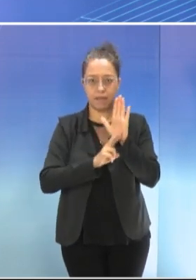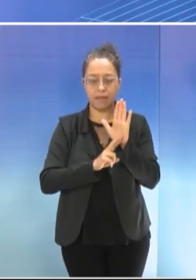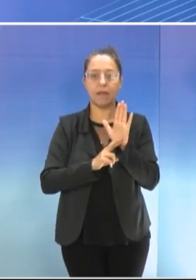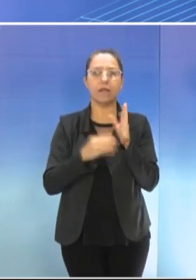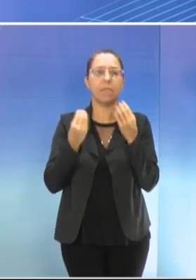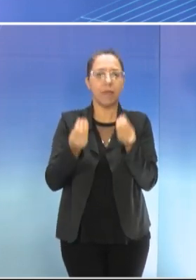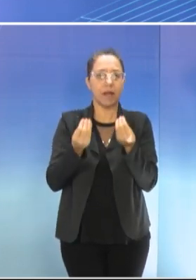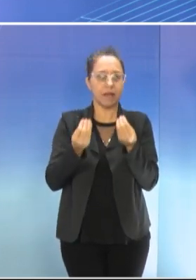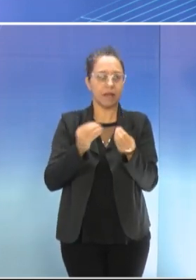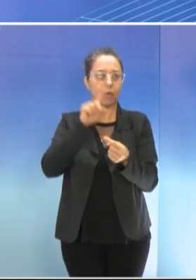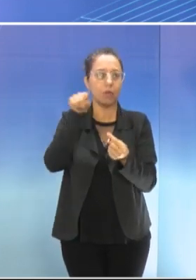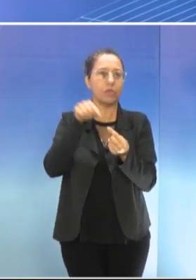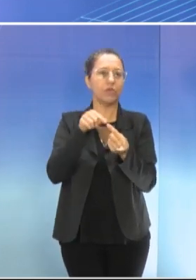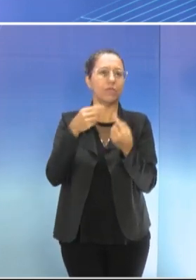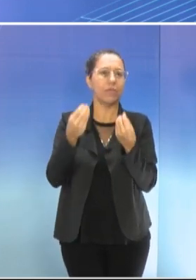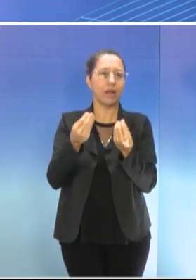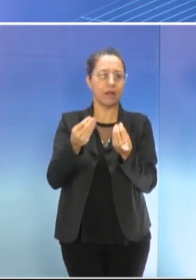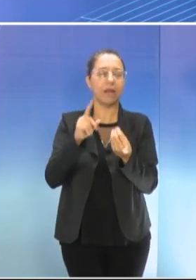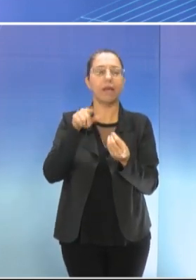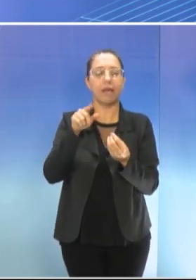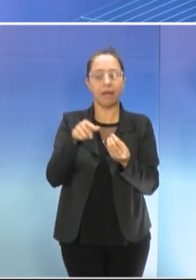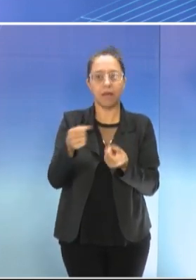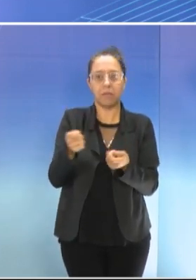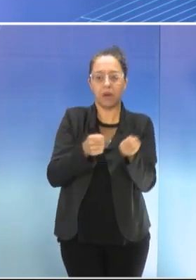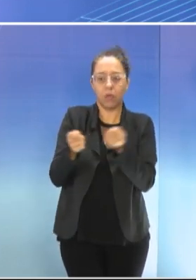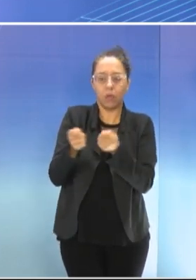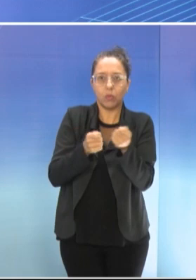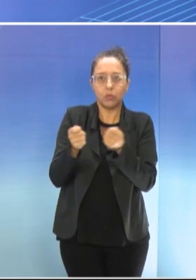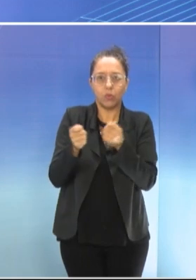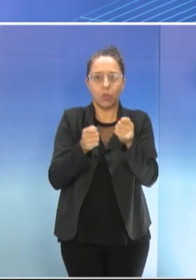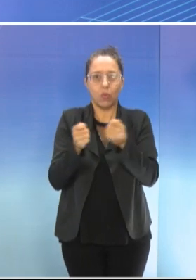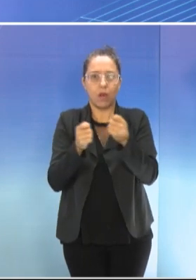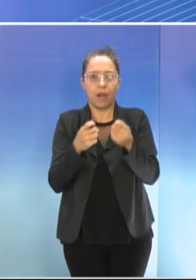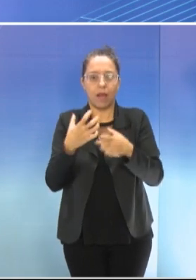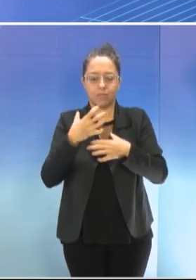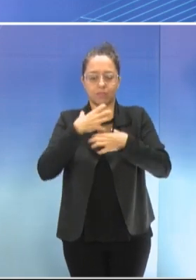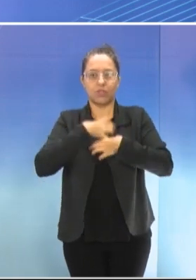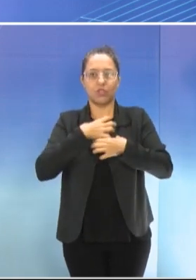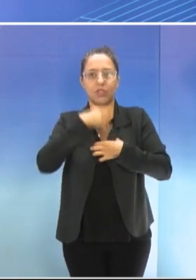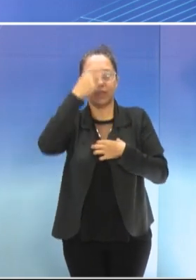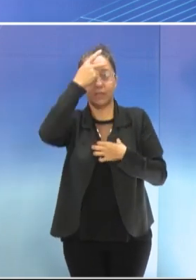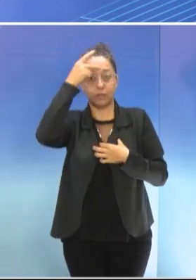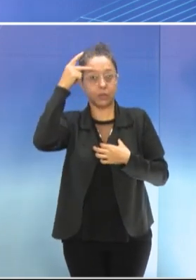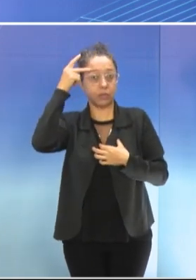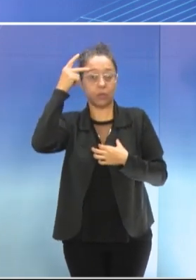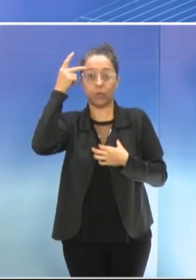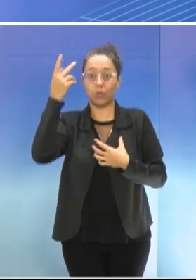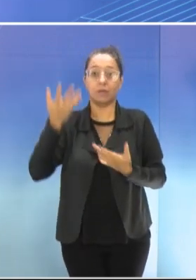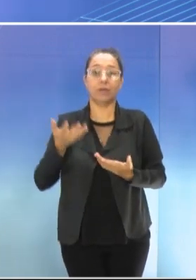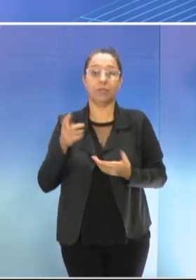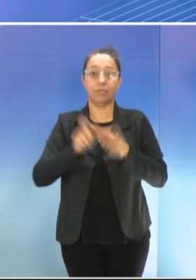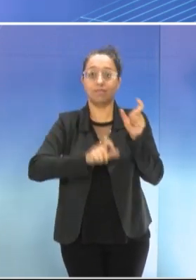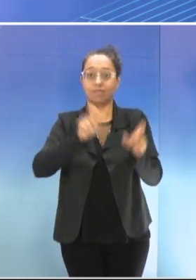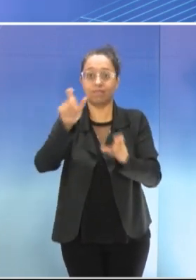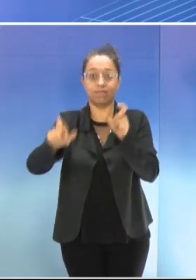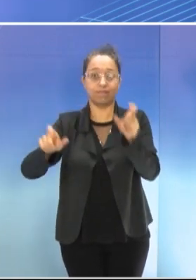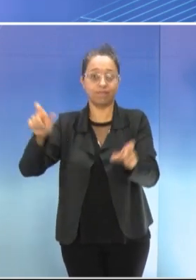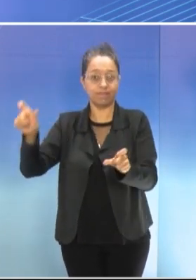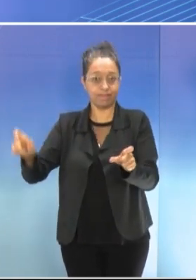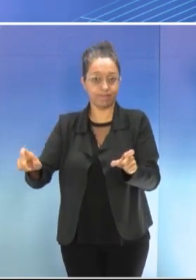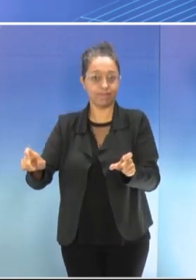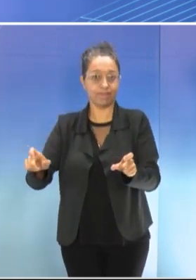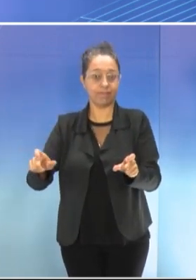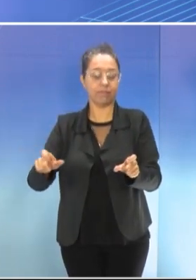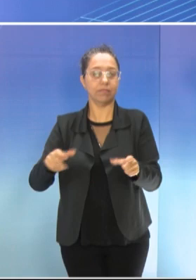para justamente fazer com que o homem controlar esse lado animalesco do ser humano, esse